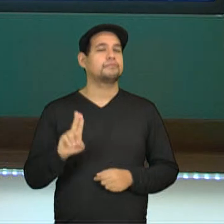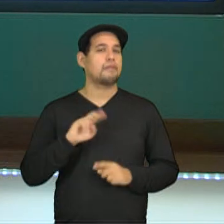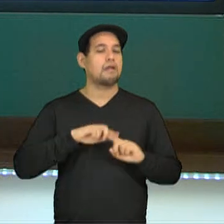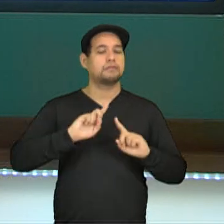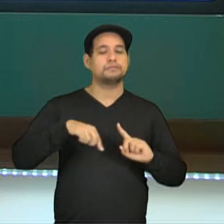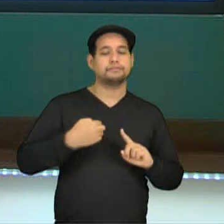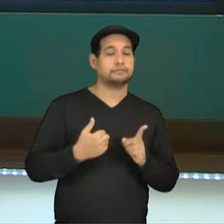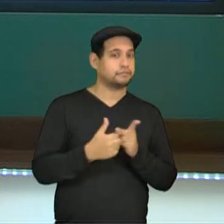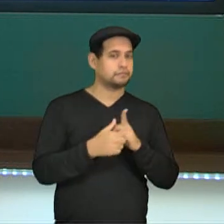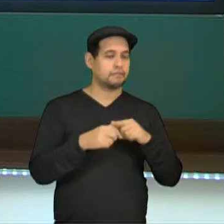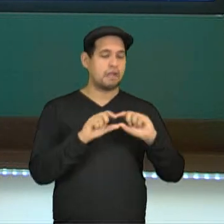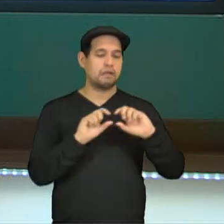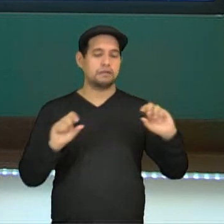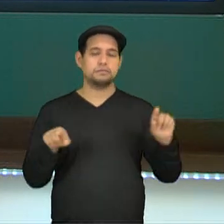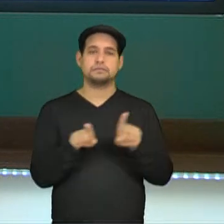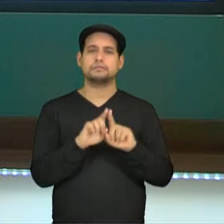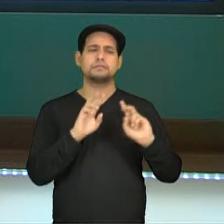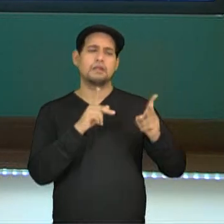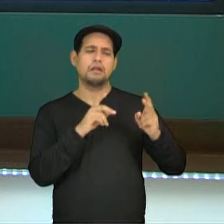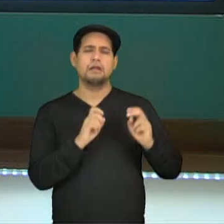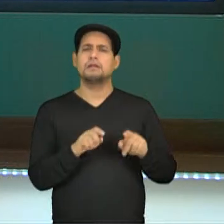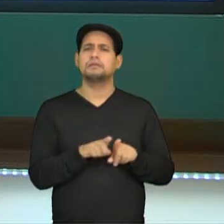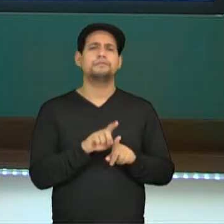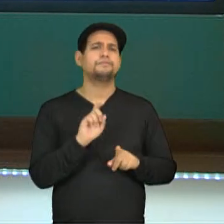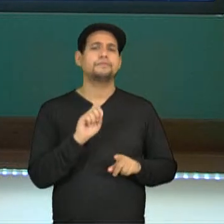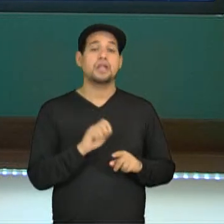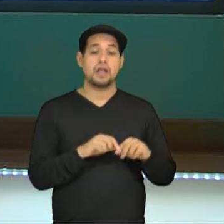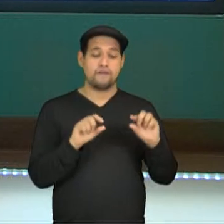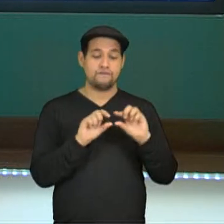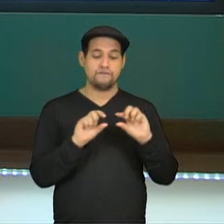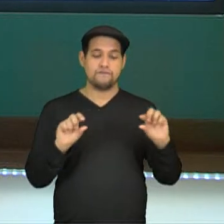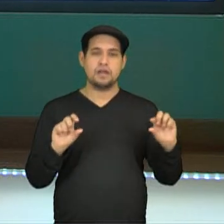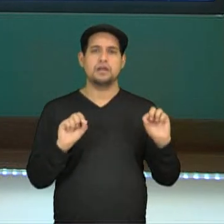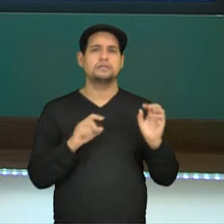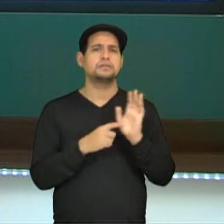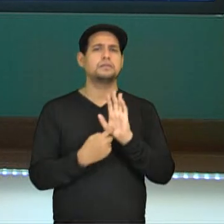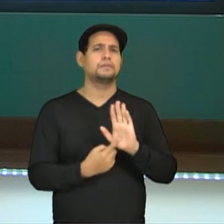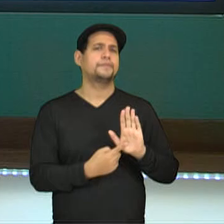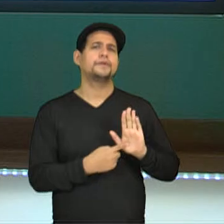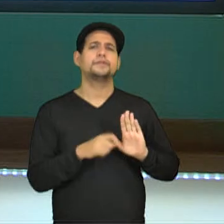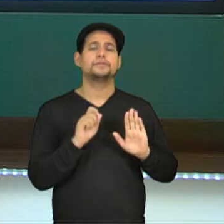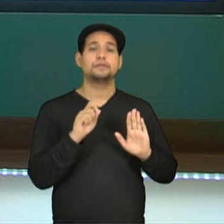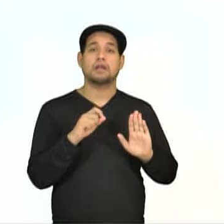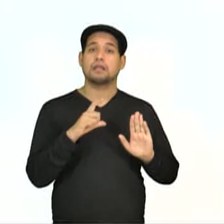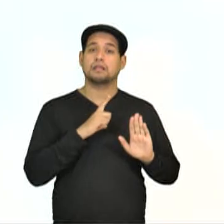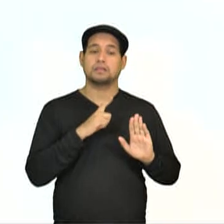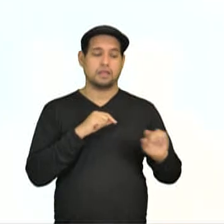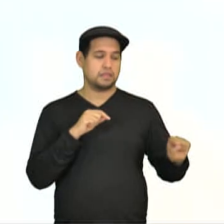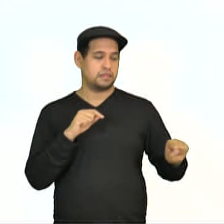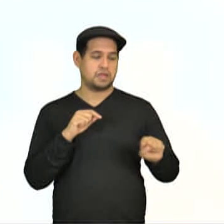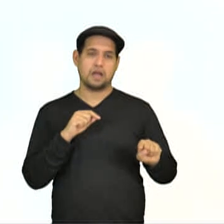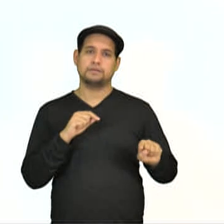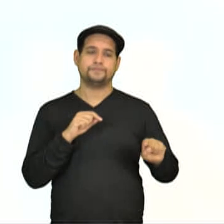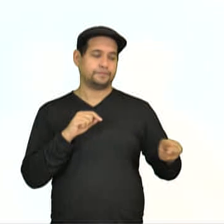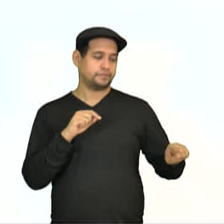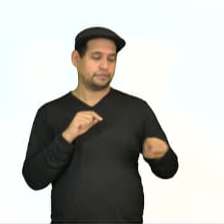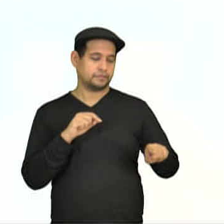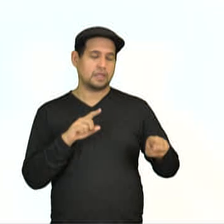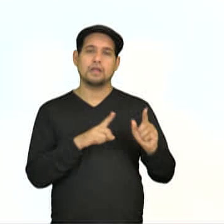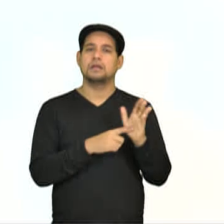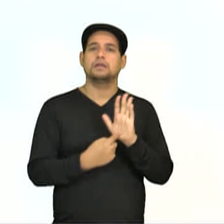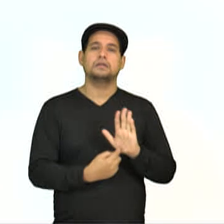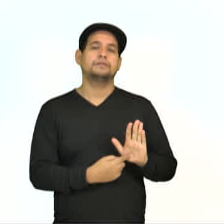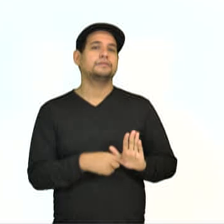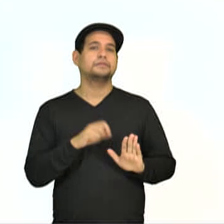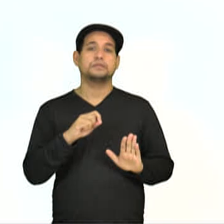após a primeira frase e percebam que também essa frase, ela vem aqui com um travessão e esse travessão nos indica